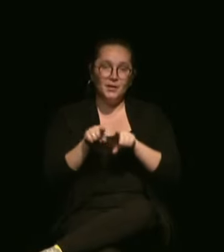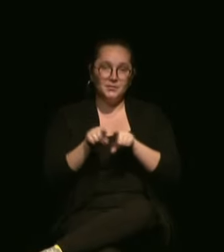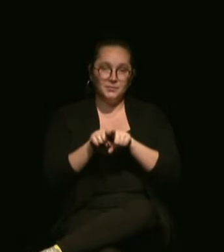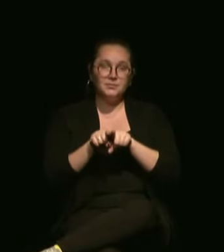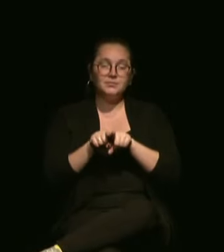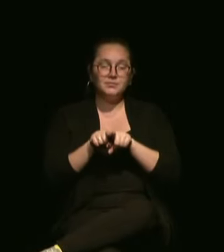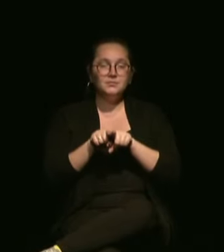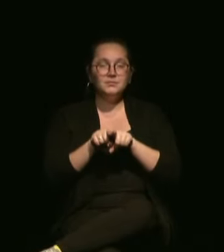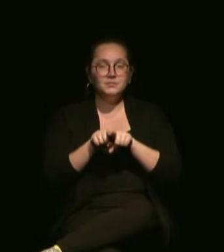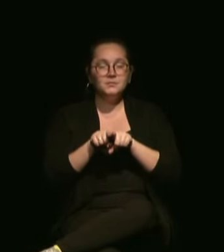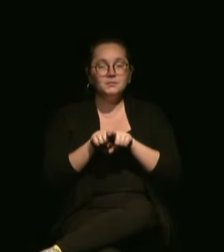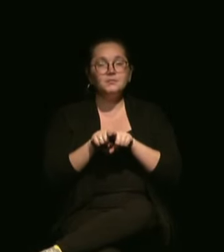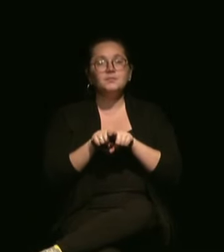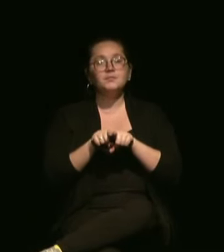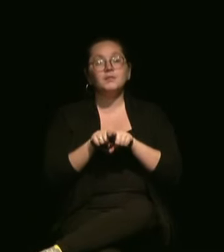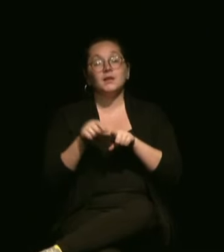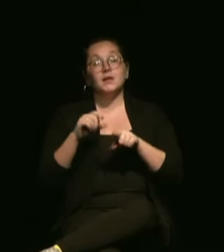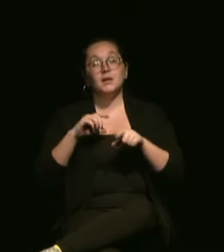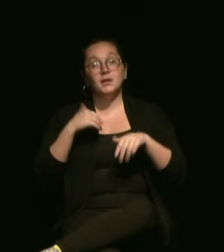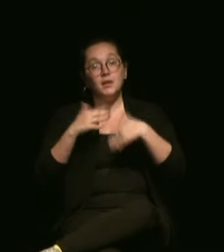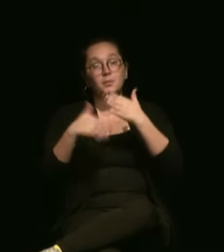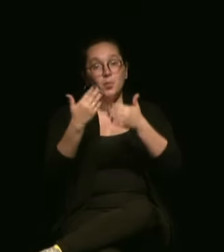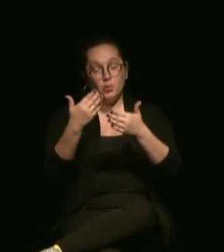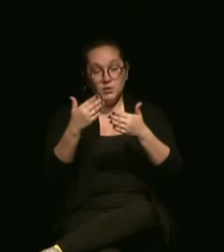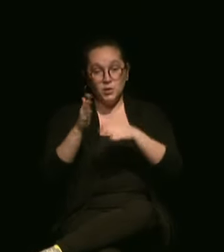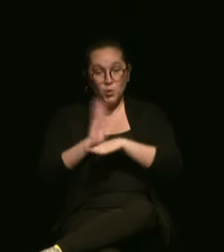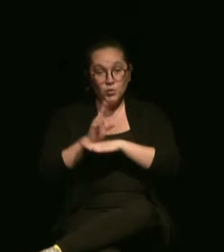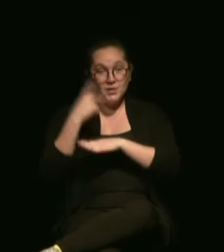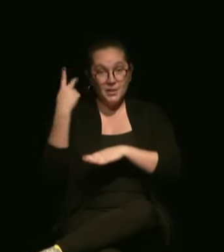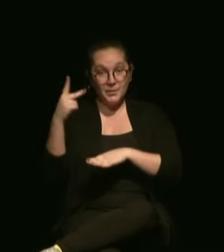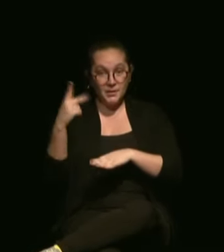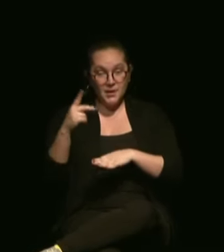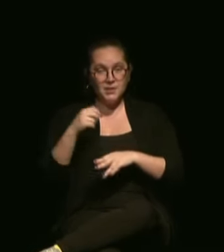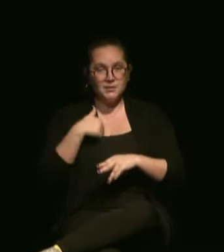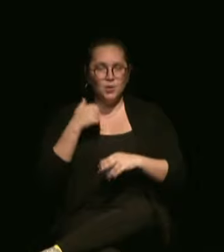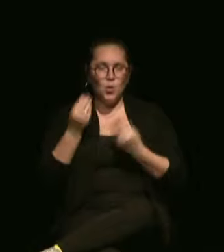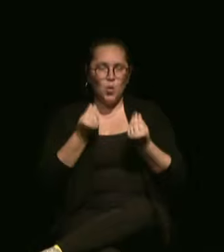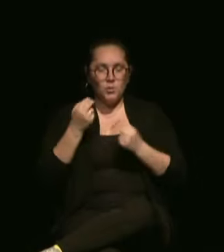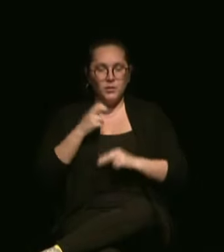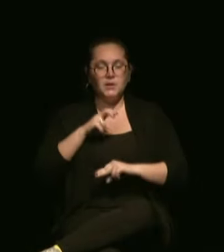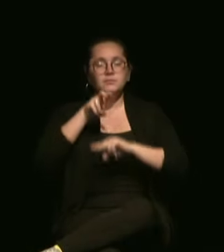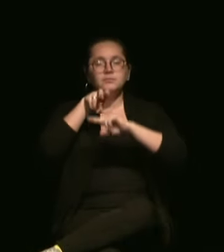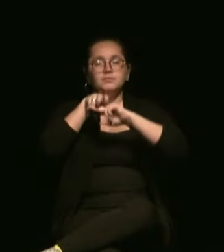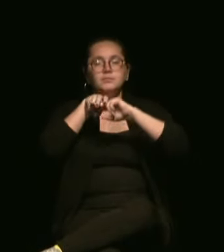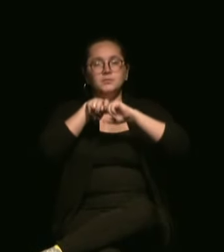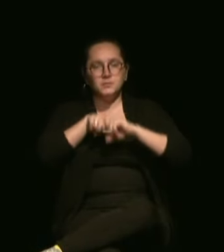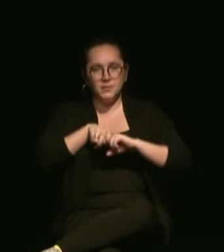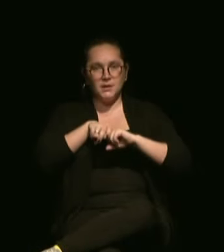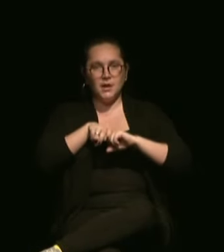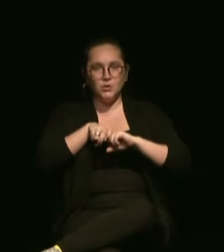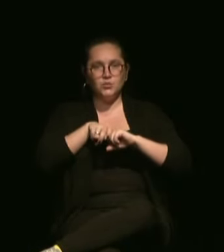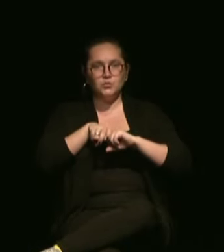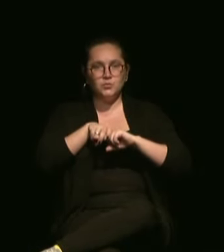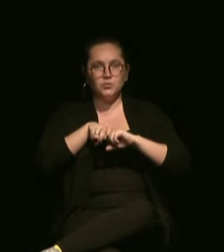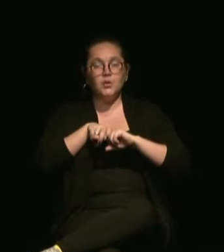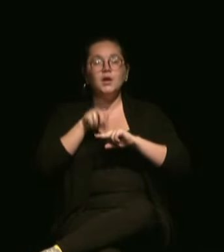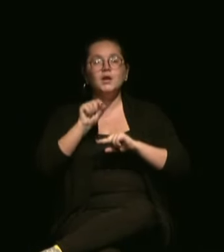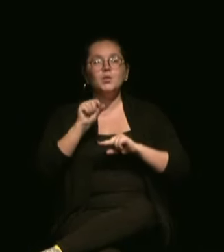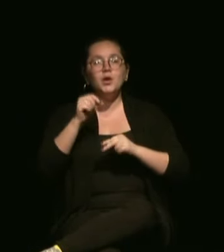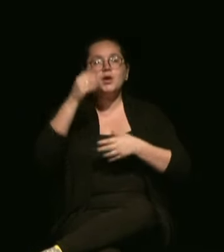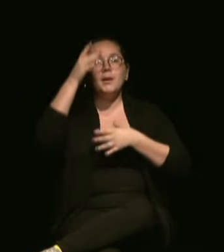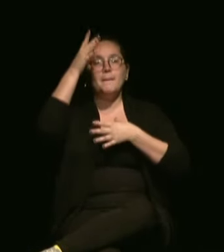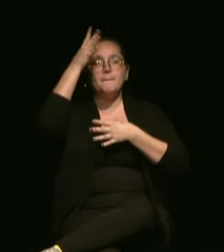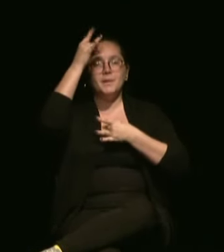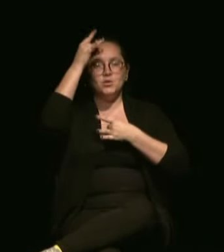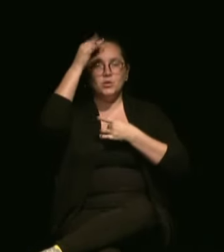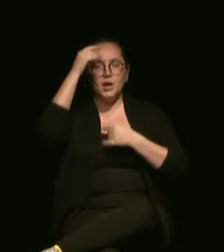pelas quais o cinema dele termina com ele sentado numa cadeira e os personagens vindo até ele, o que é muito